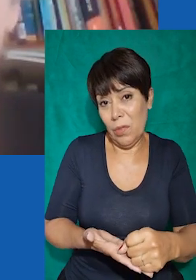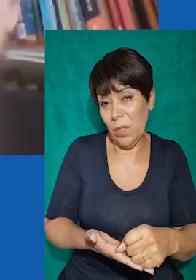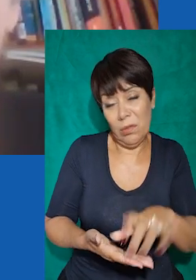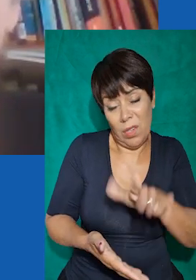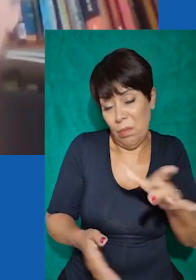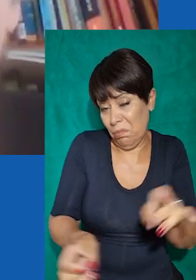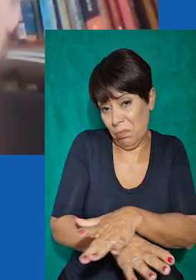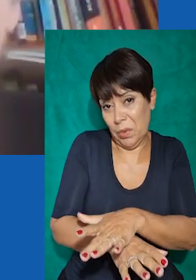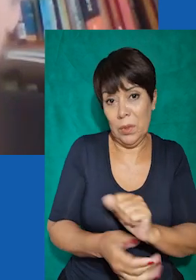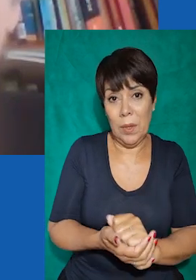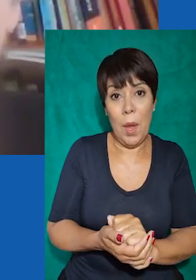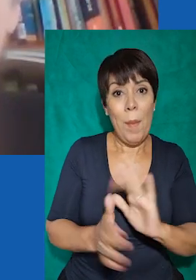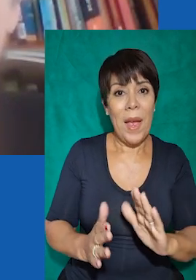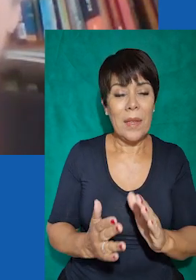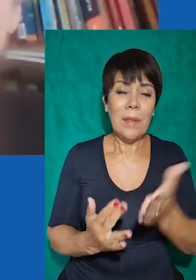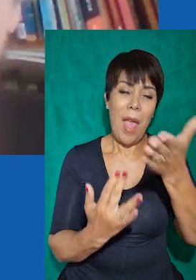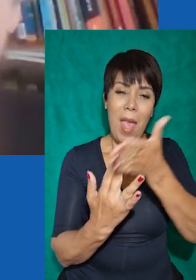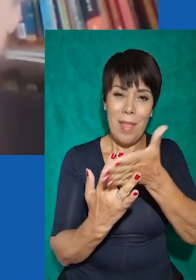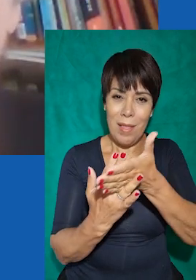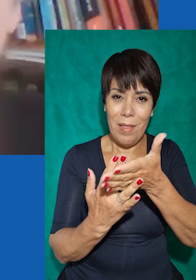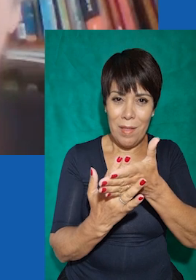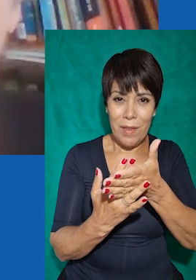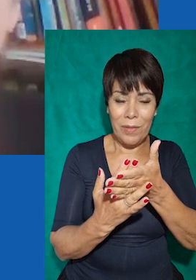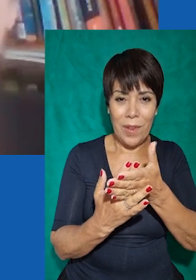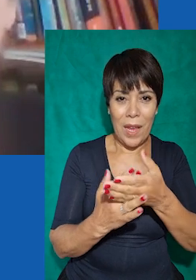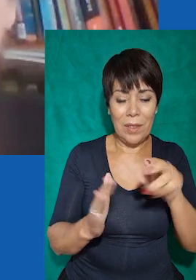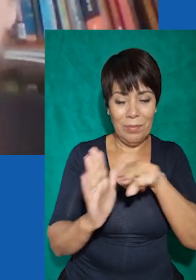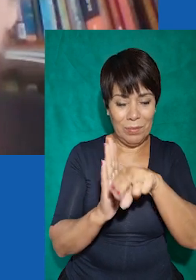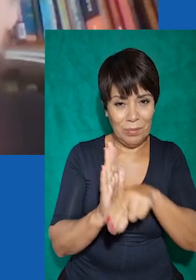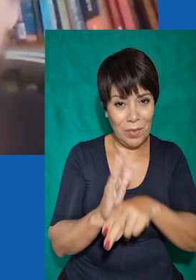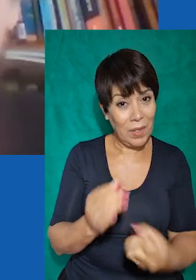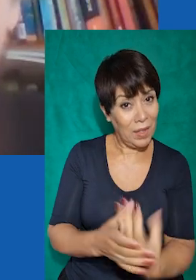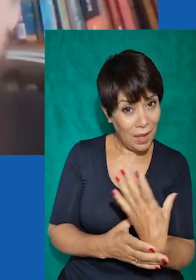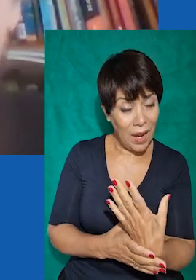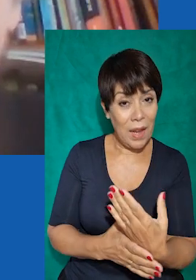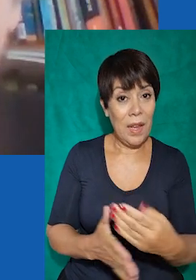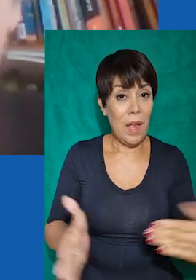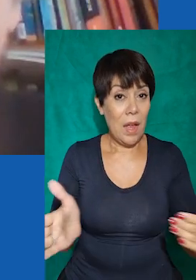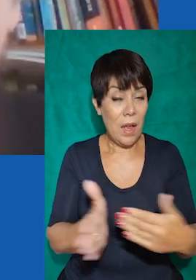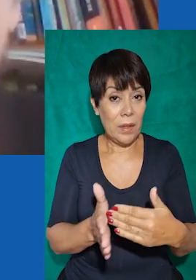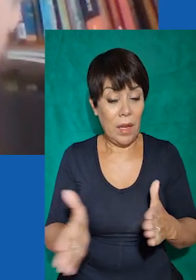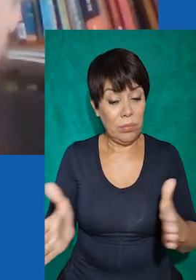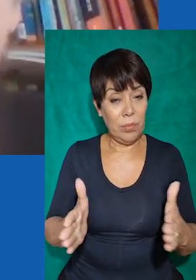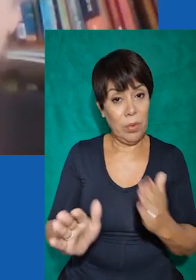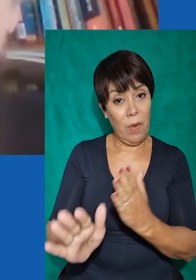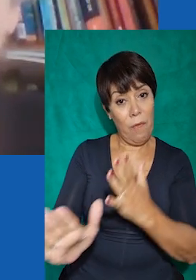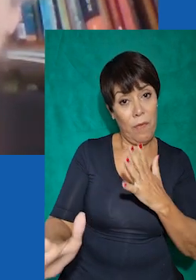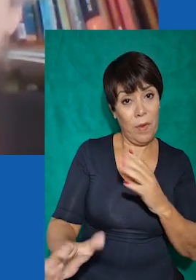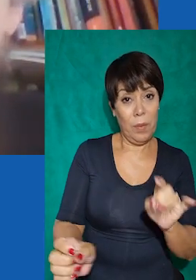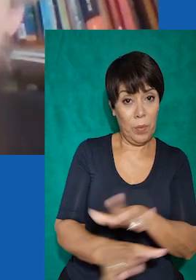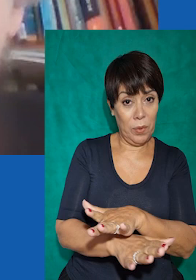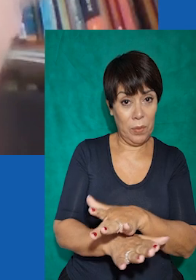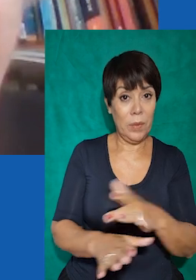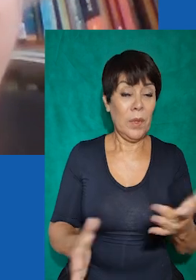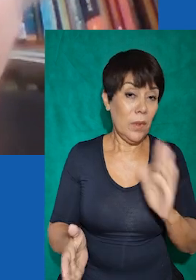pequeno intervalo entre a instrução normativa e a fila que já estava formada